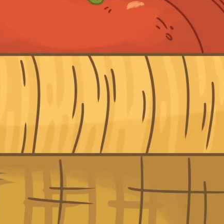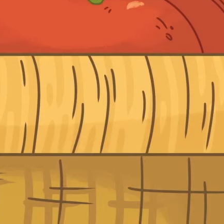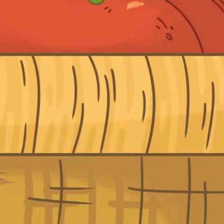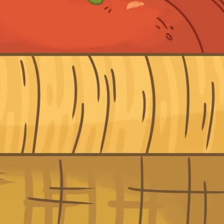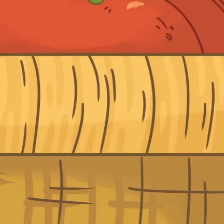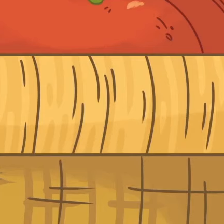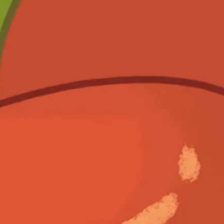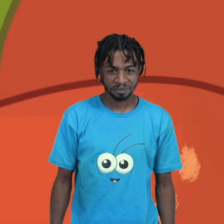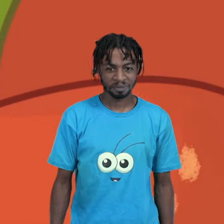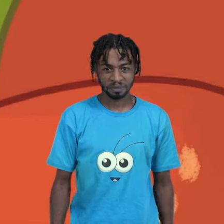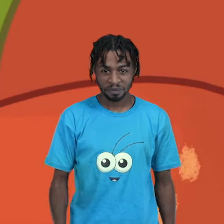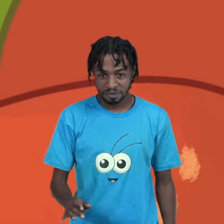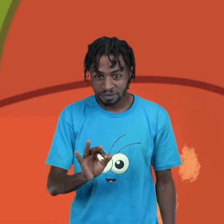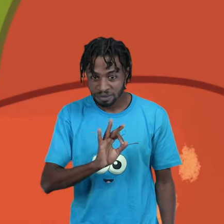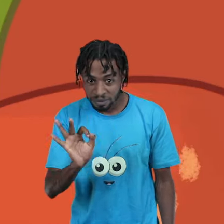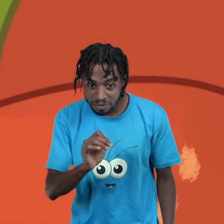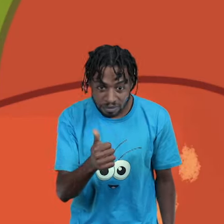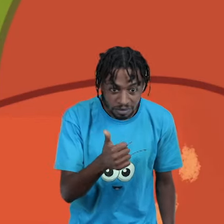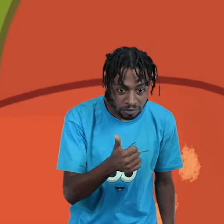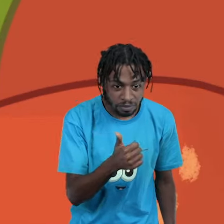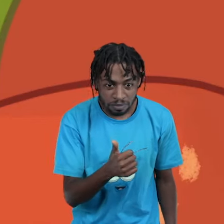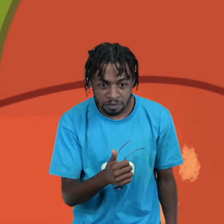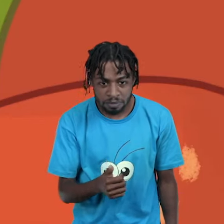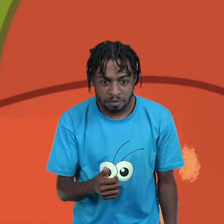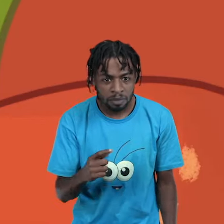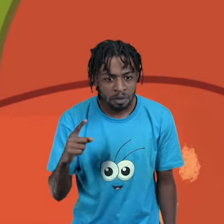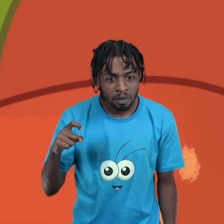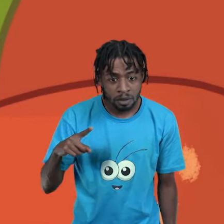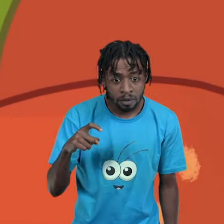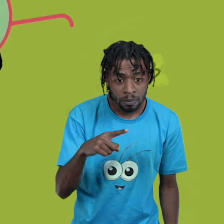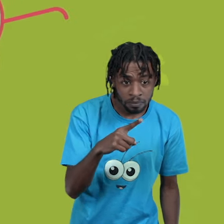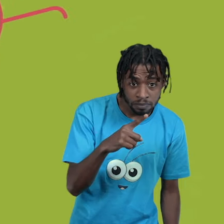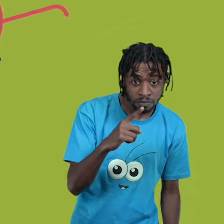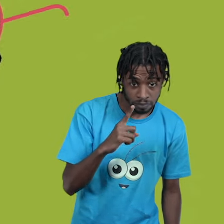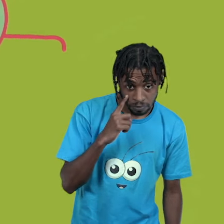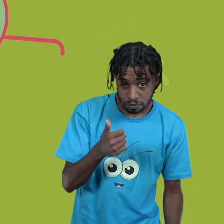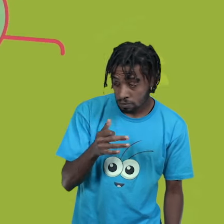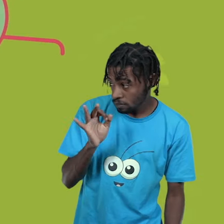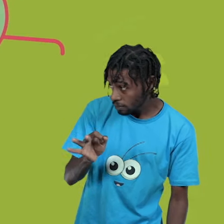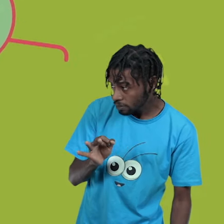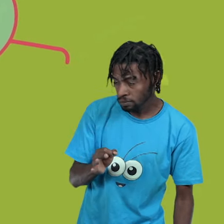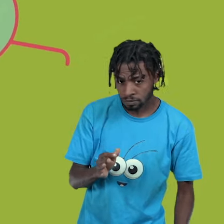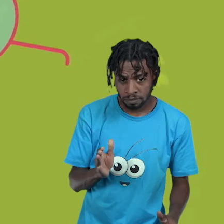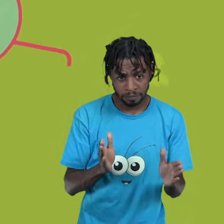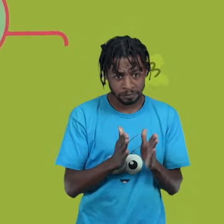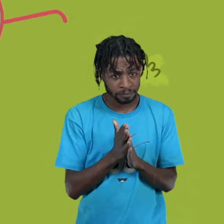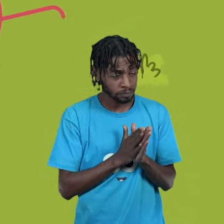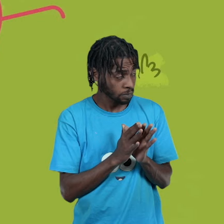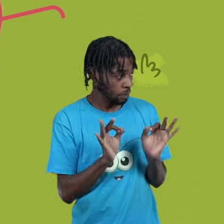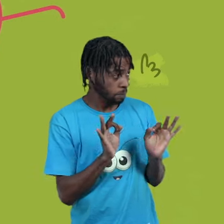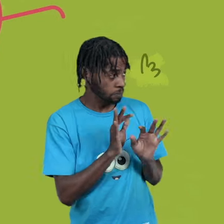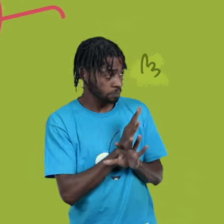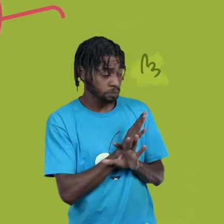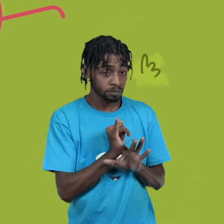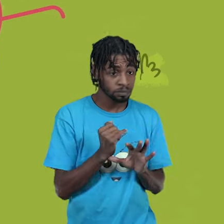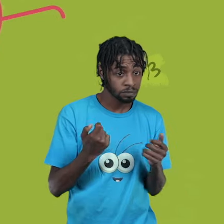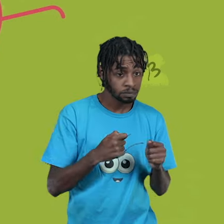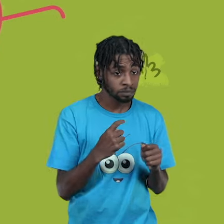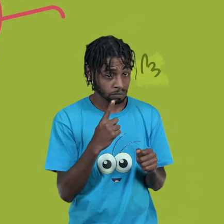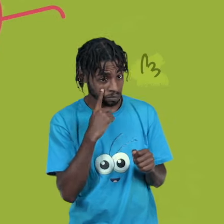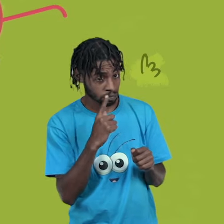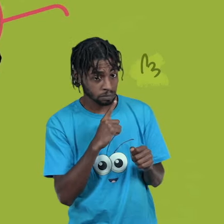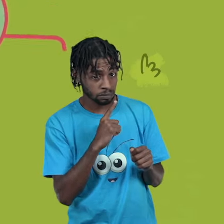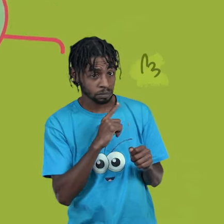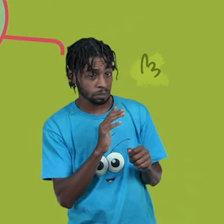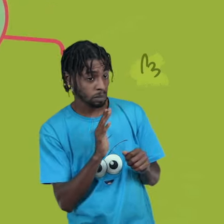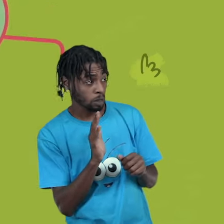Zipe-zipe Tudo certo aí na base, Eva? Câmbio! Sim, turma! Tô pronta se precisar correr e distrair a mãe do